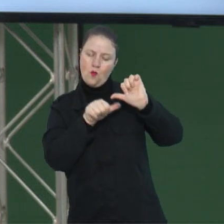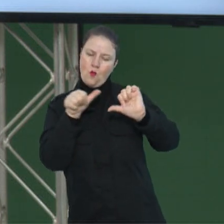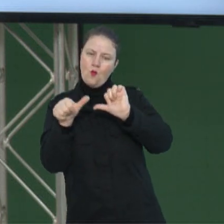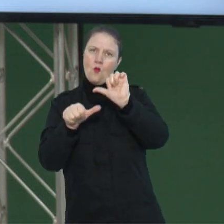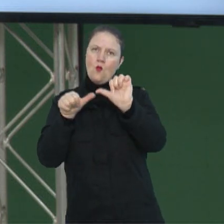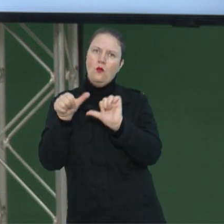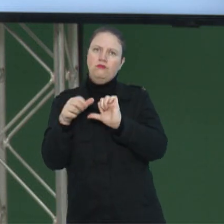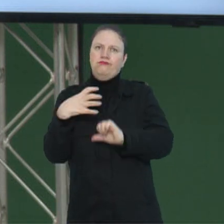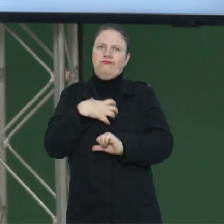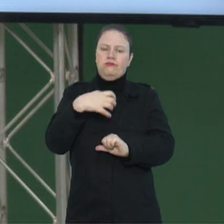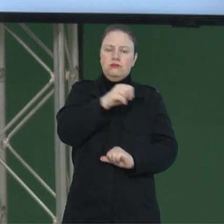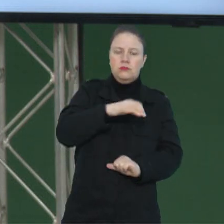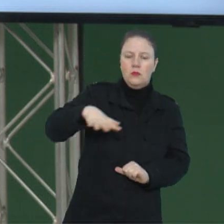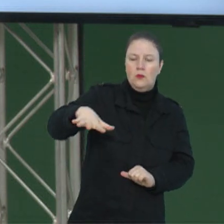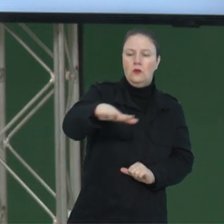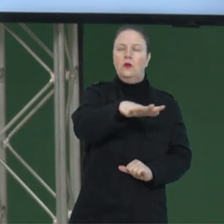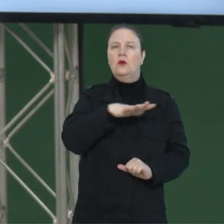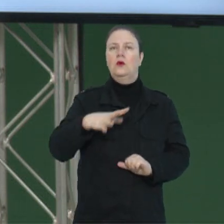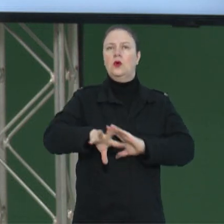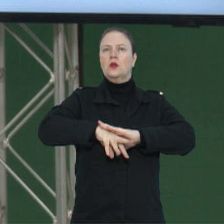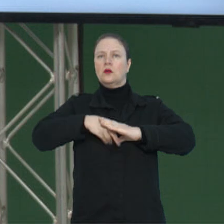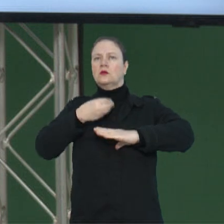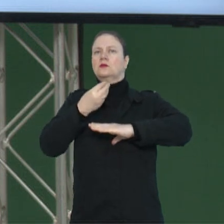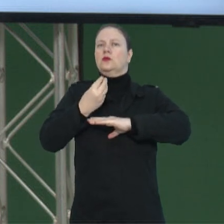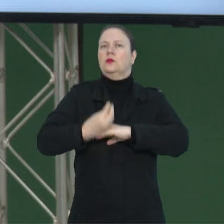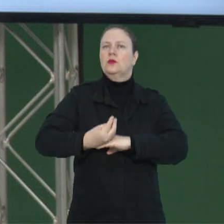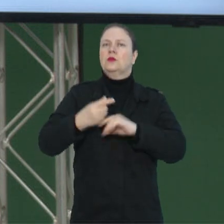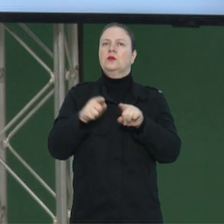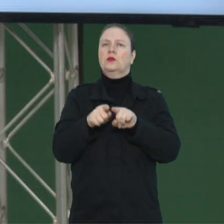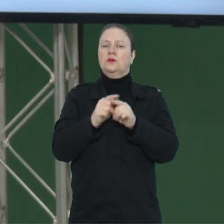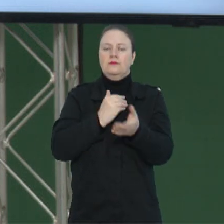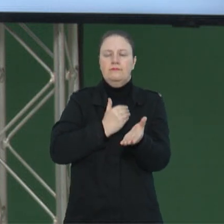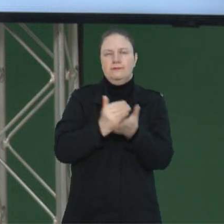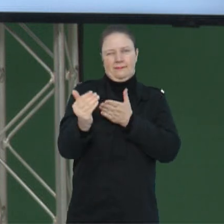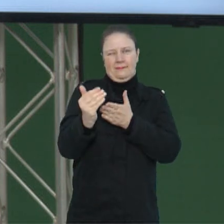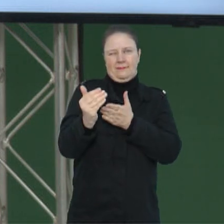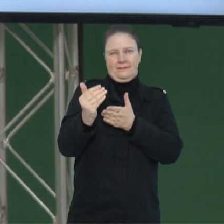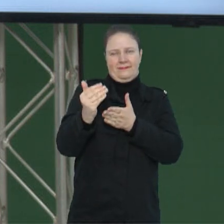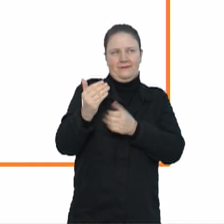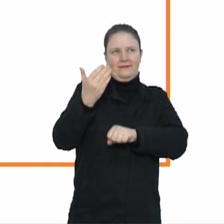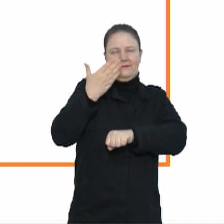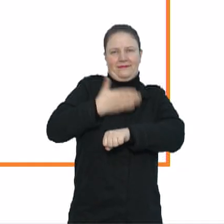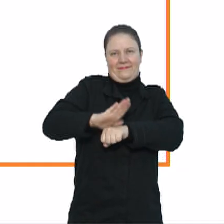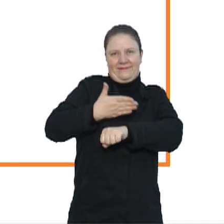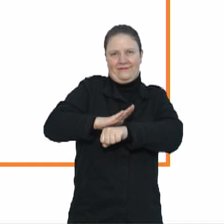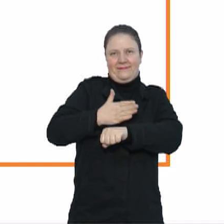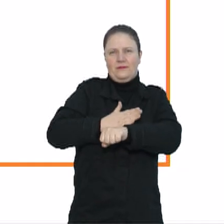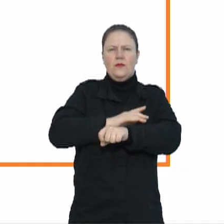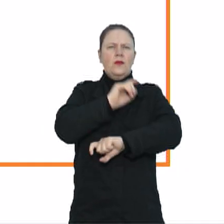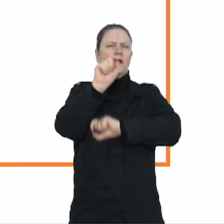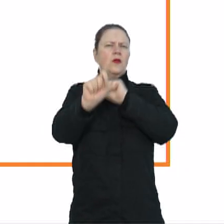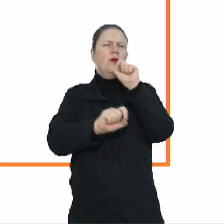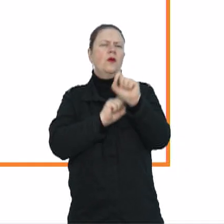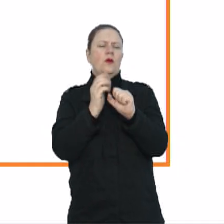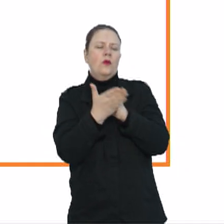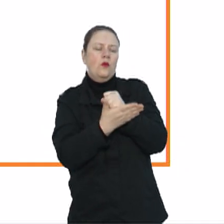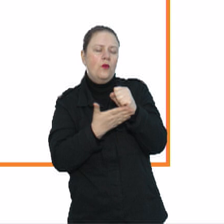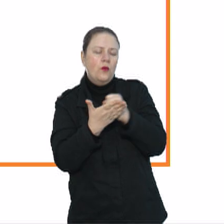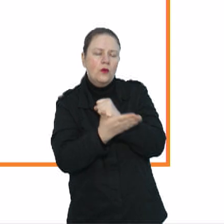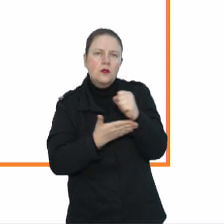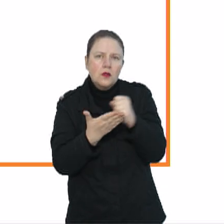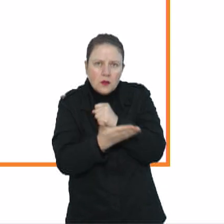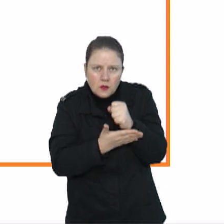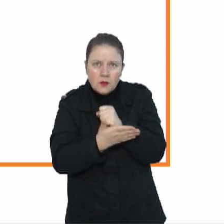campo do agir do ser humano, né? Então já vamos começar com o exercício aí, ó. Quais são os fundamentos da ética